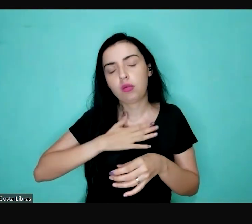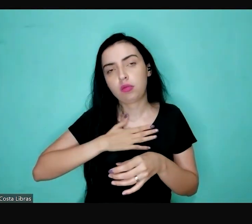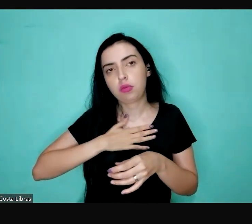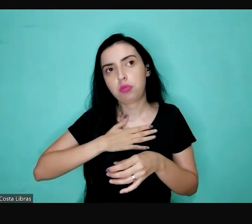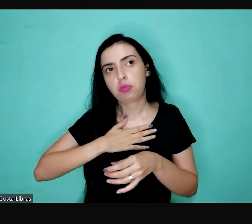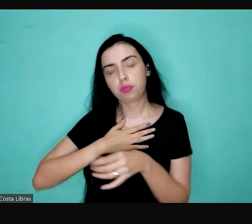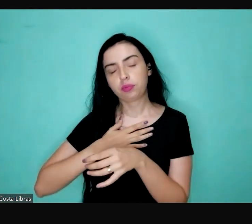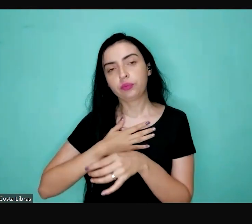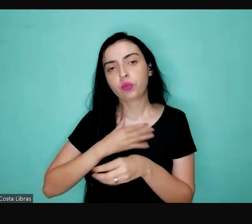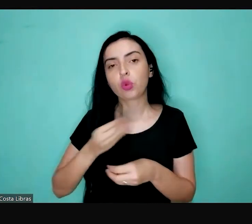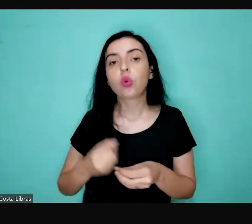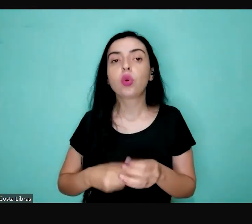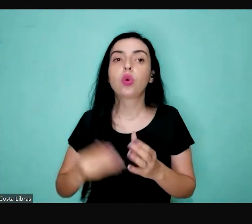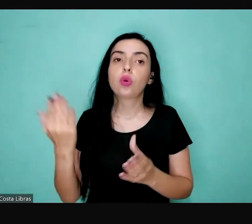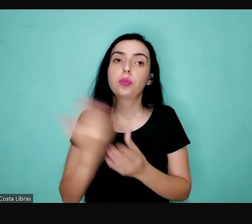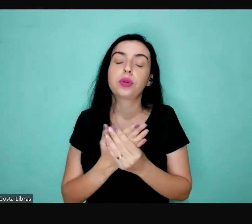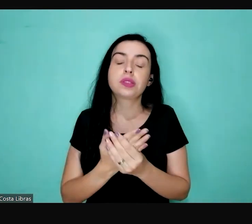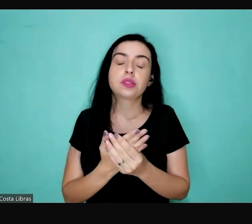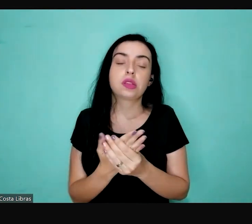o caso de.